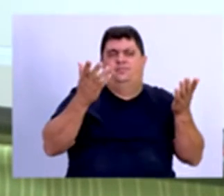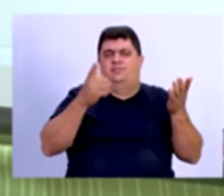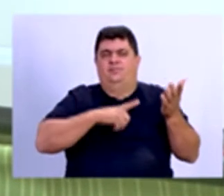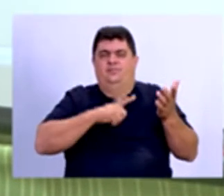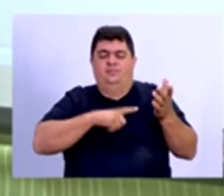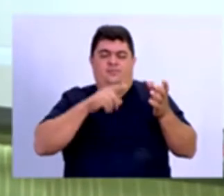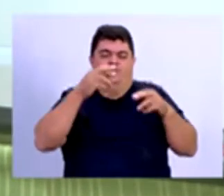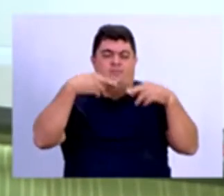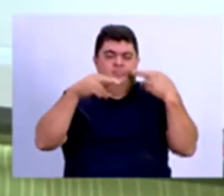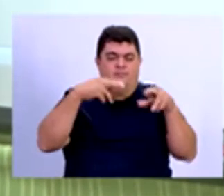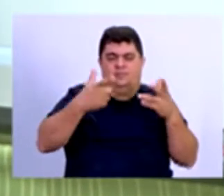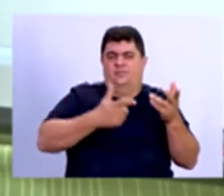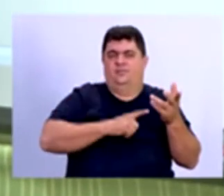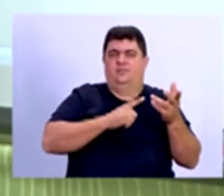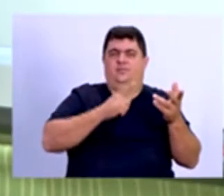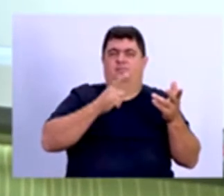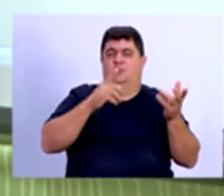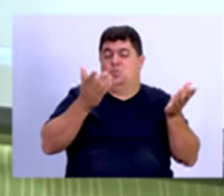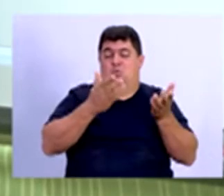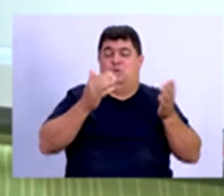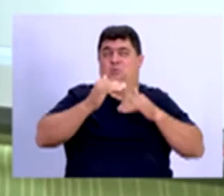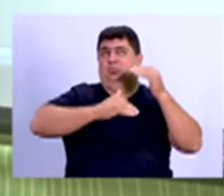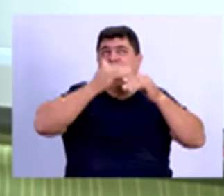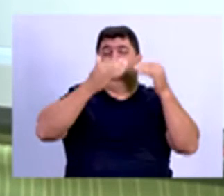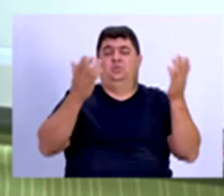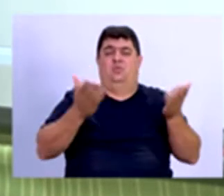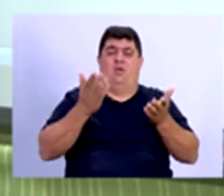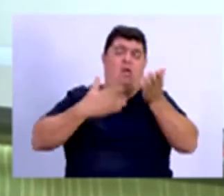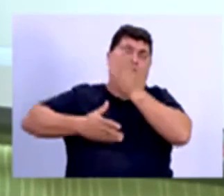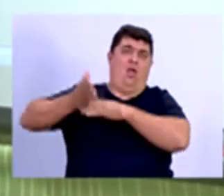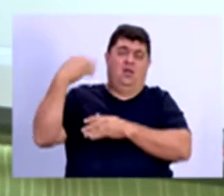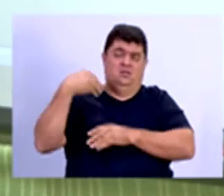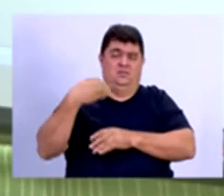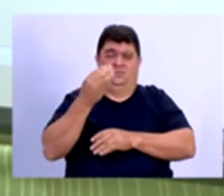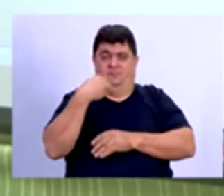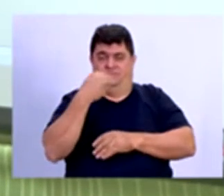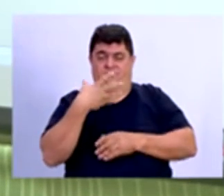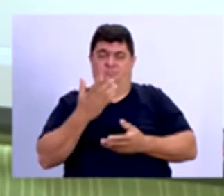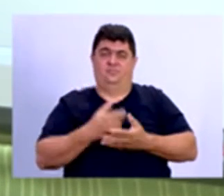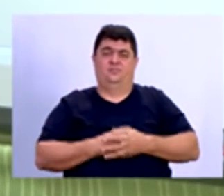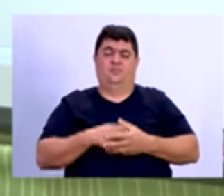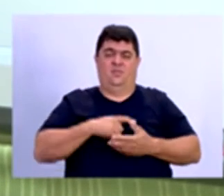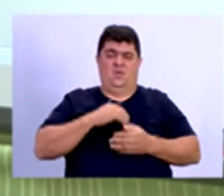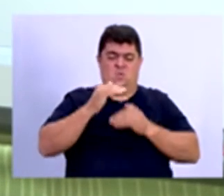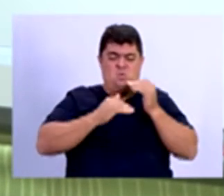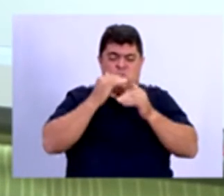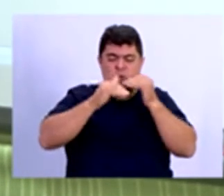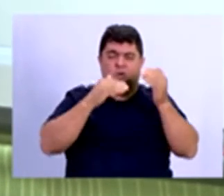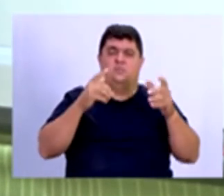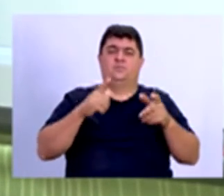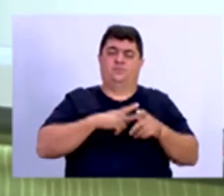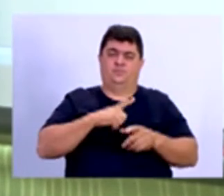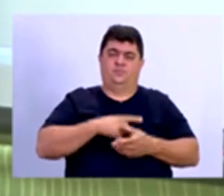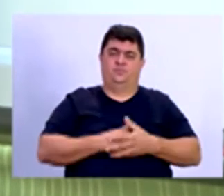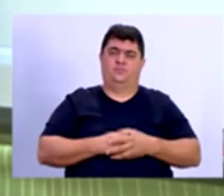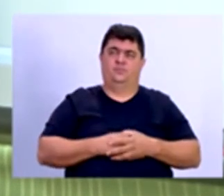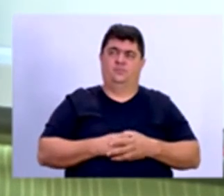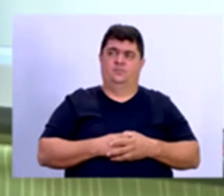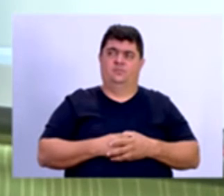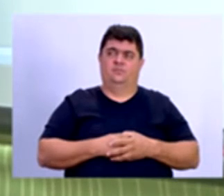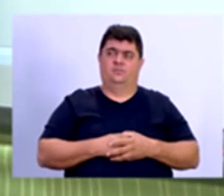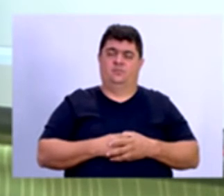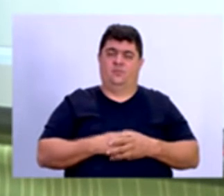na rede que hoje evoluiu muito e cada vez mais se busca da evolução por parte da interação então aqui a gente